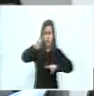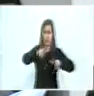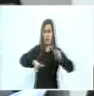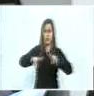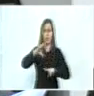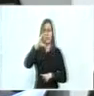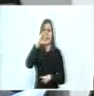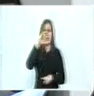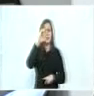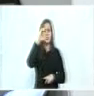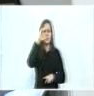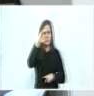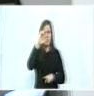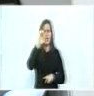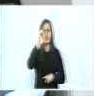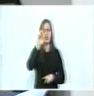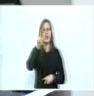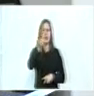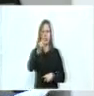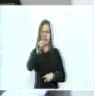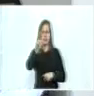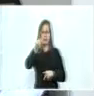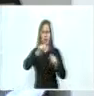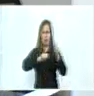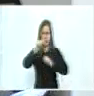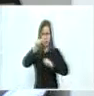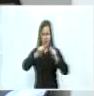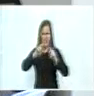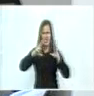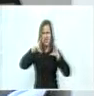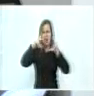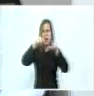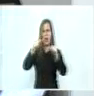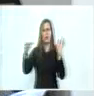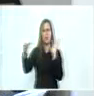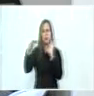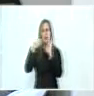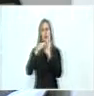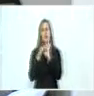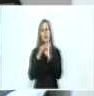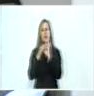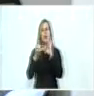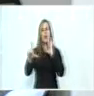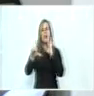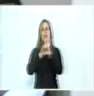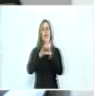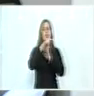CGU, que é a Controladoria Geral da União, acerca da Lei número